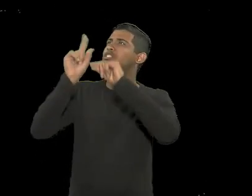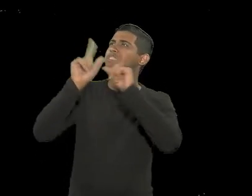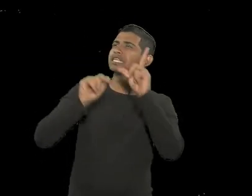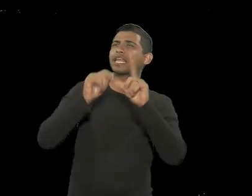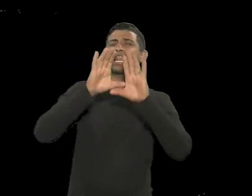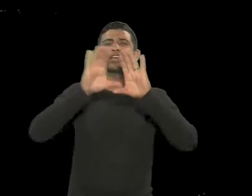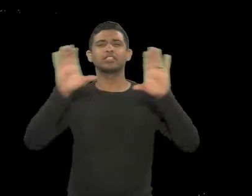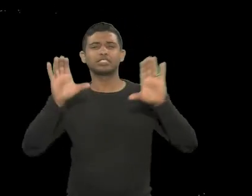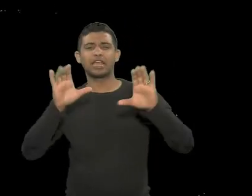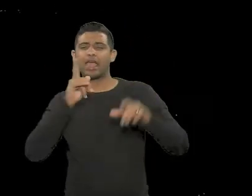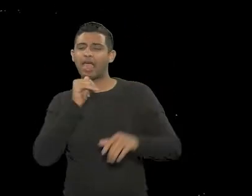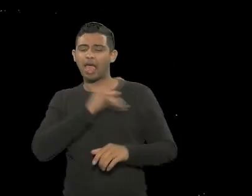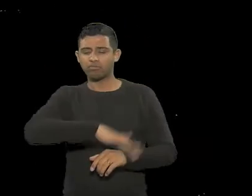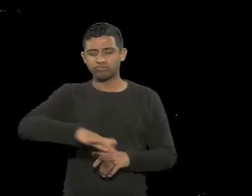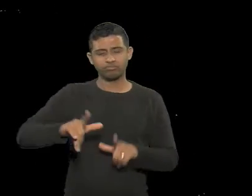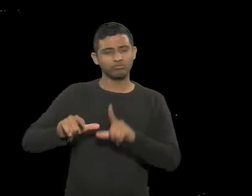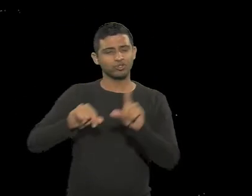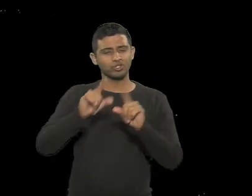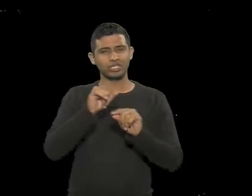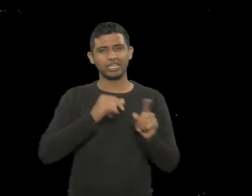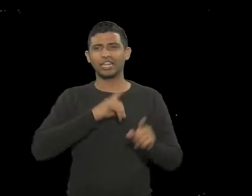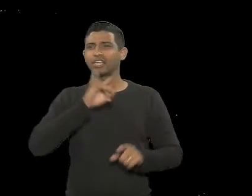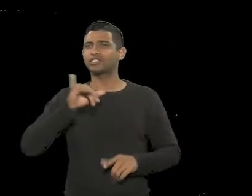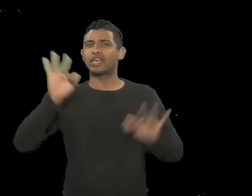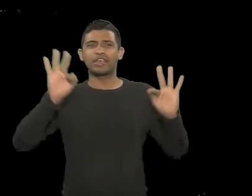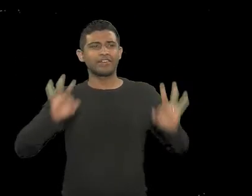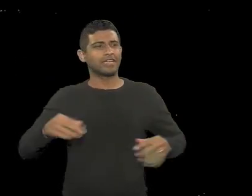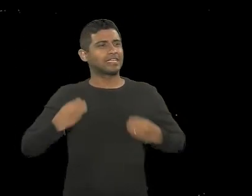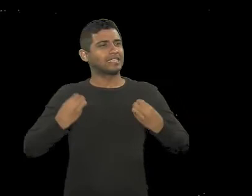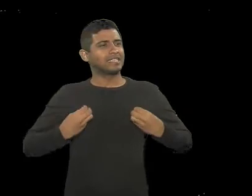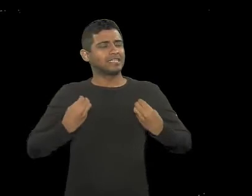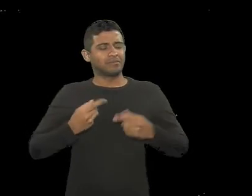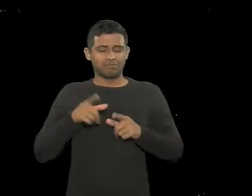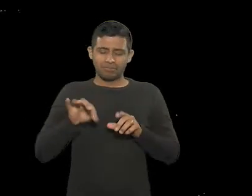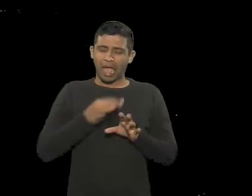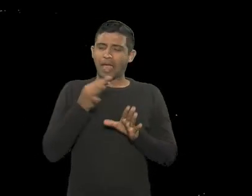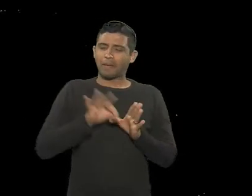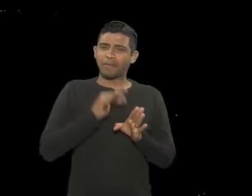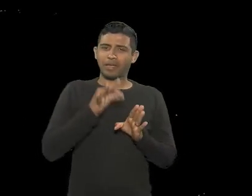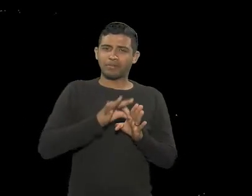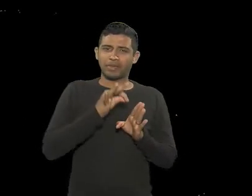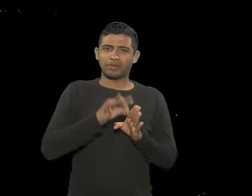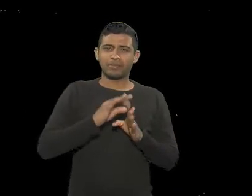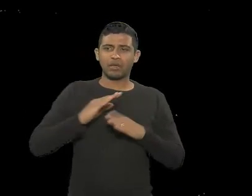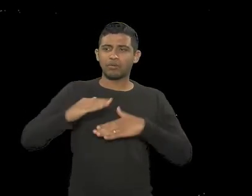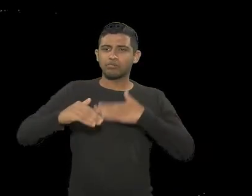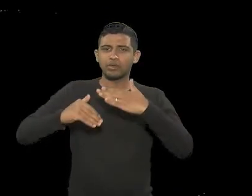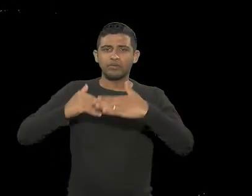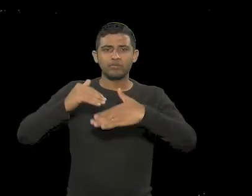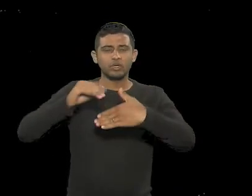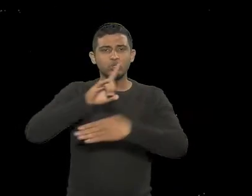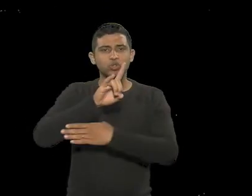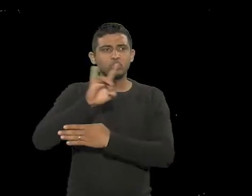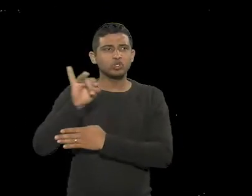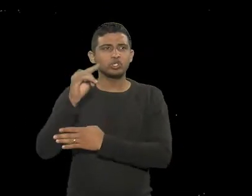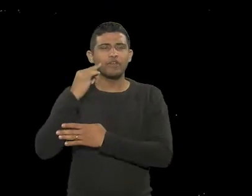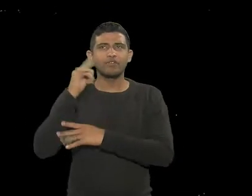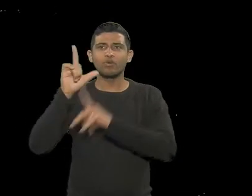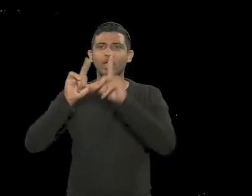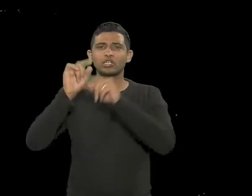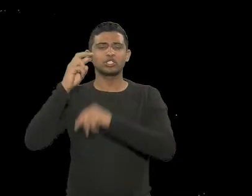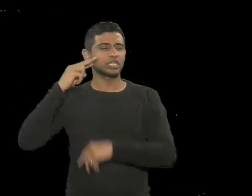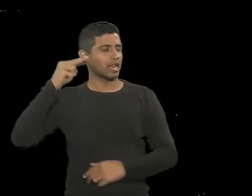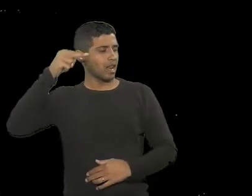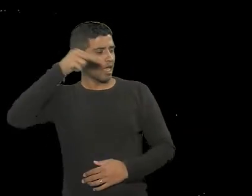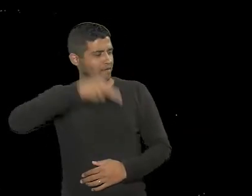as estrelas do mar, os dias felizes daquela vida que ela levava. Um dia, as estrelas do céu